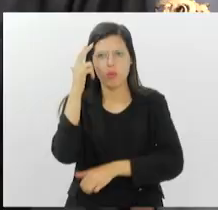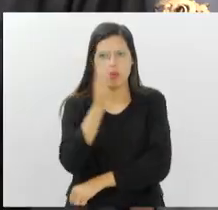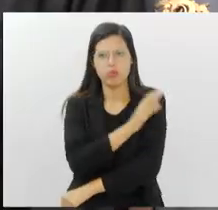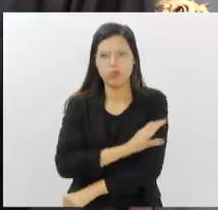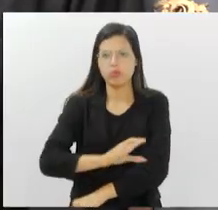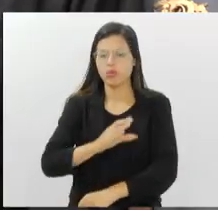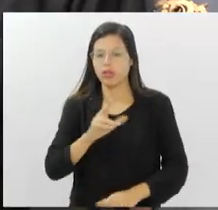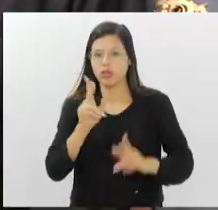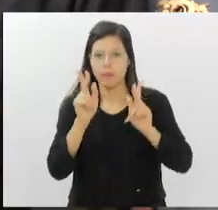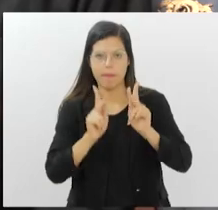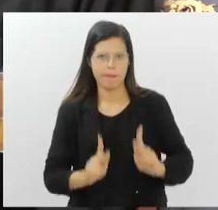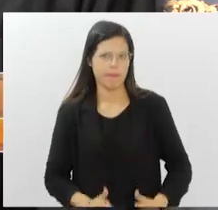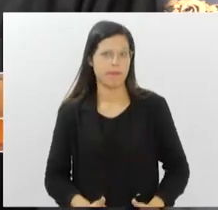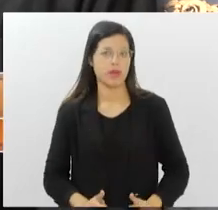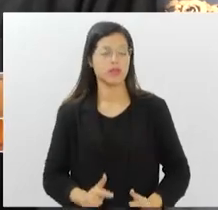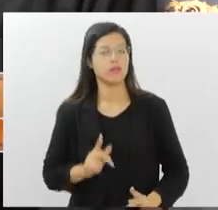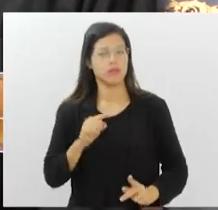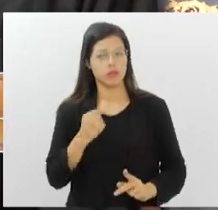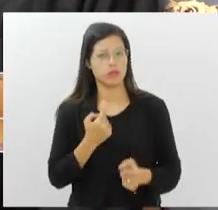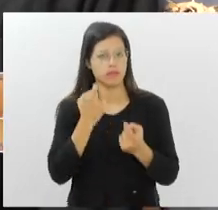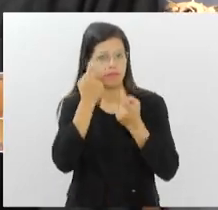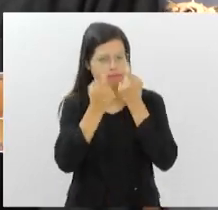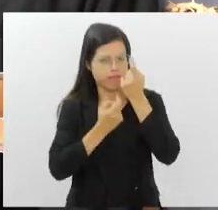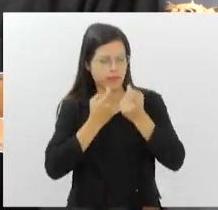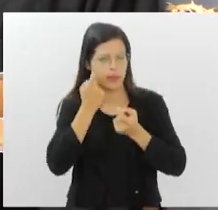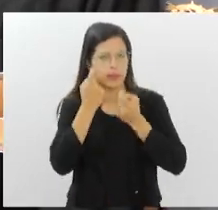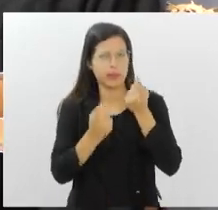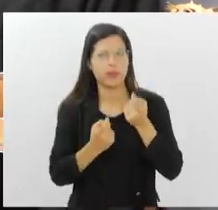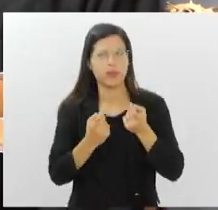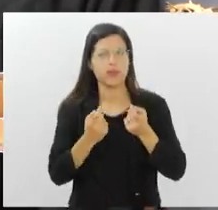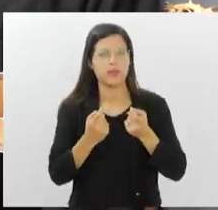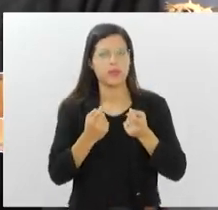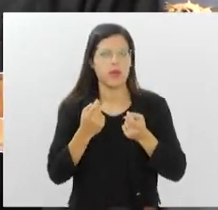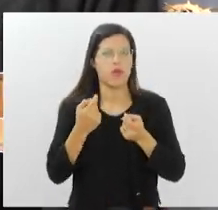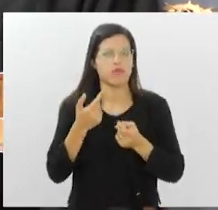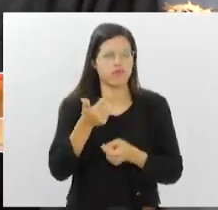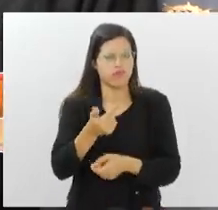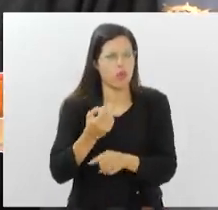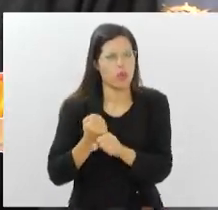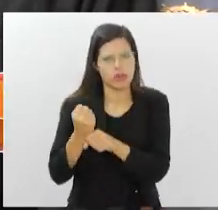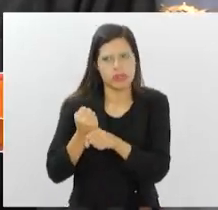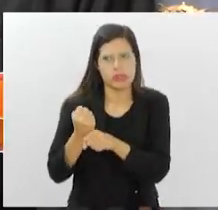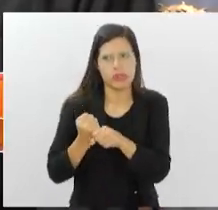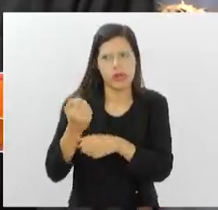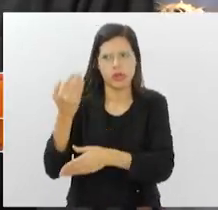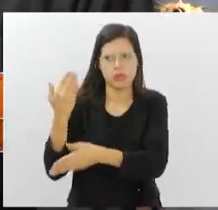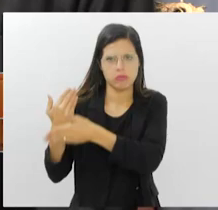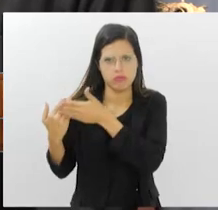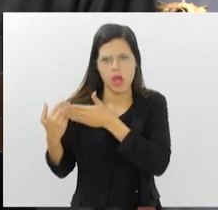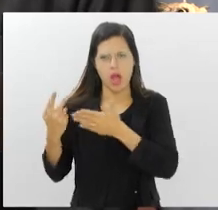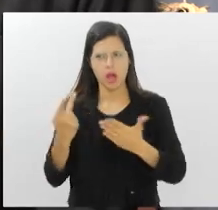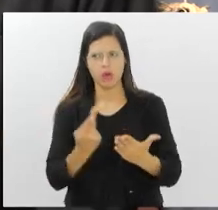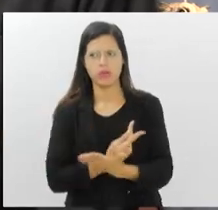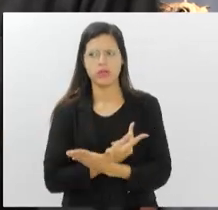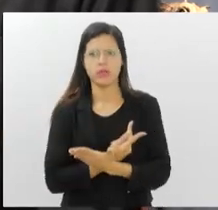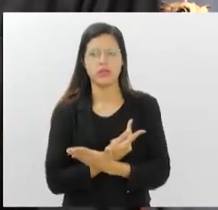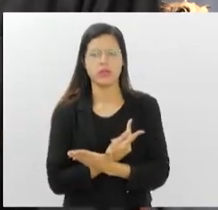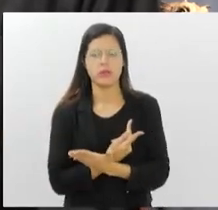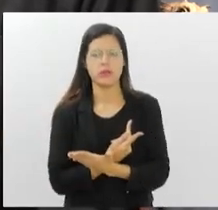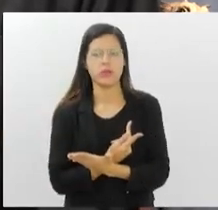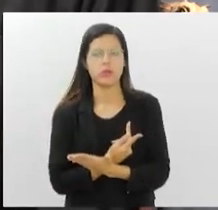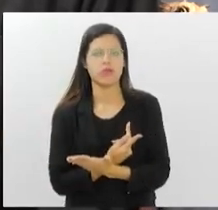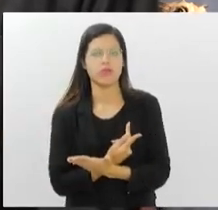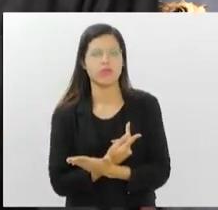paz. Essa é uma preocupação nossa, pelo menos nos últimos 2 anos, desde que aconteceram aquelas questões